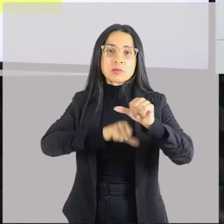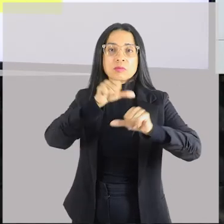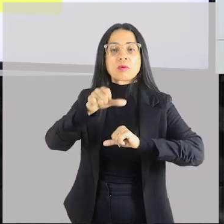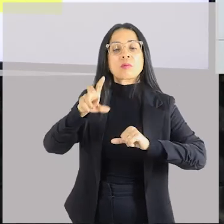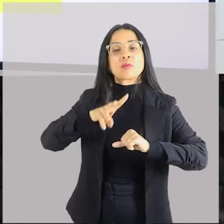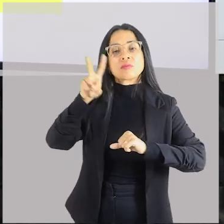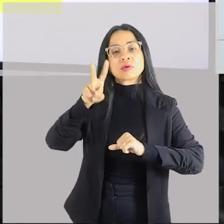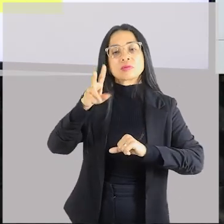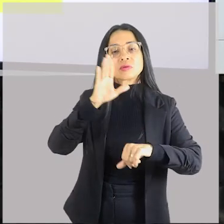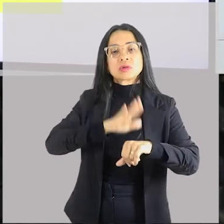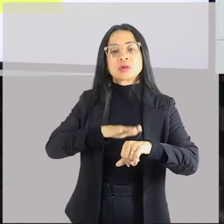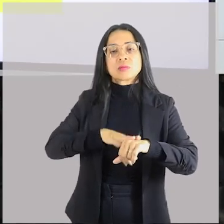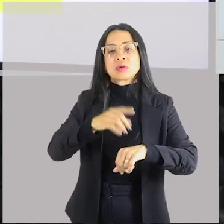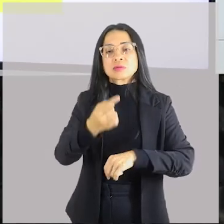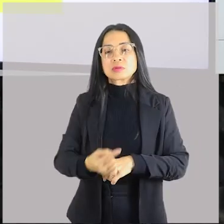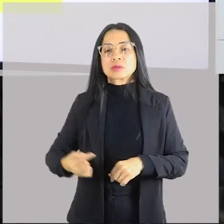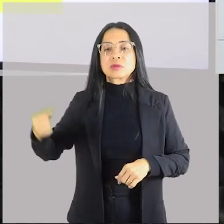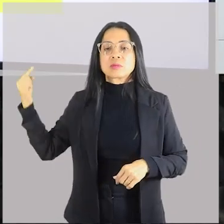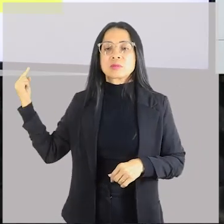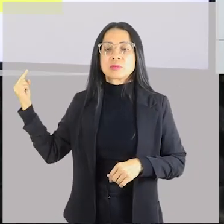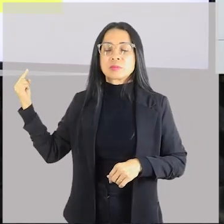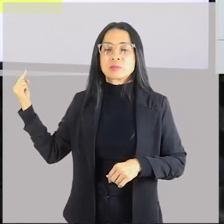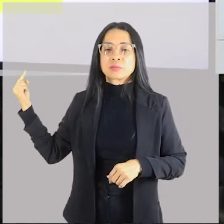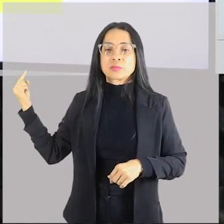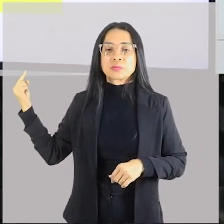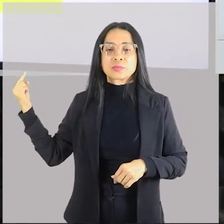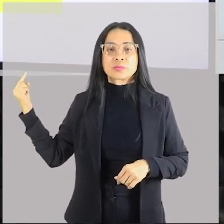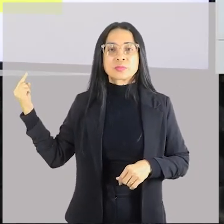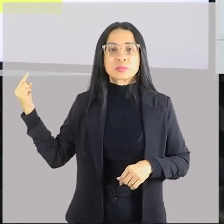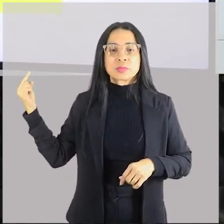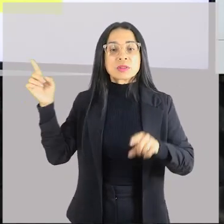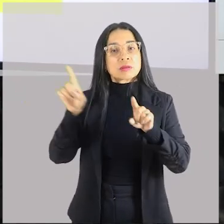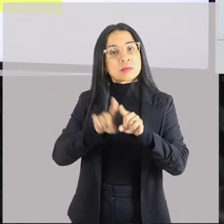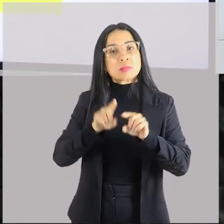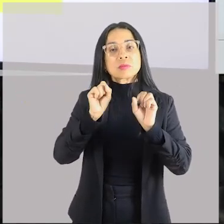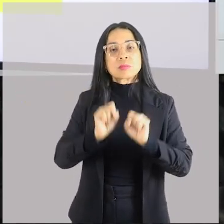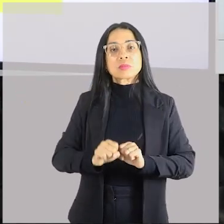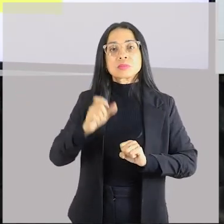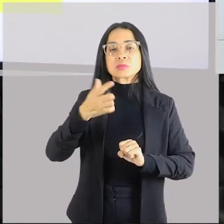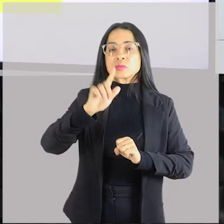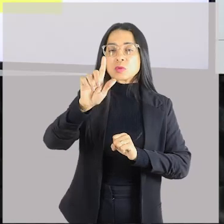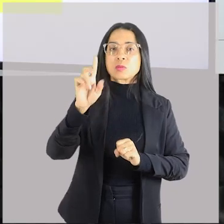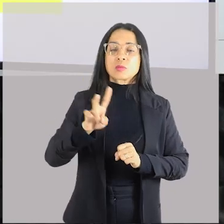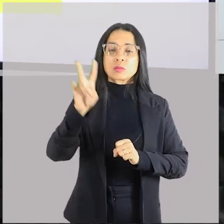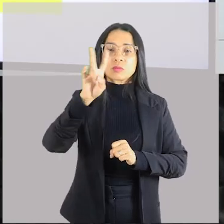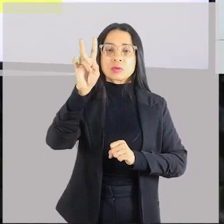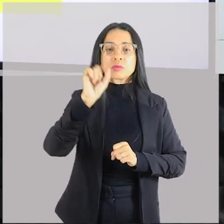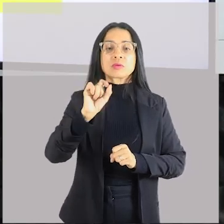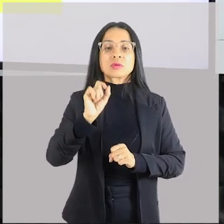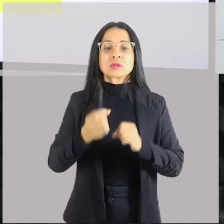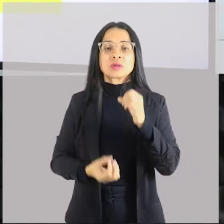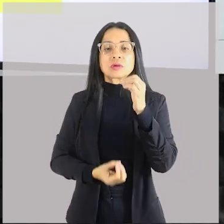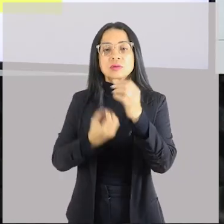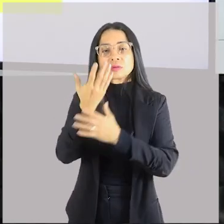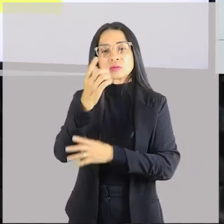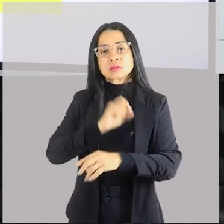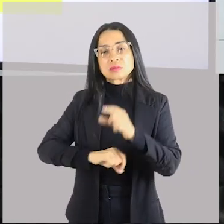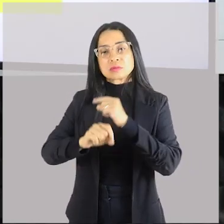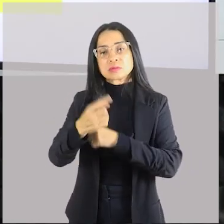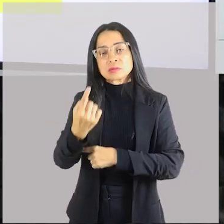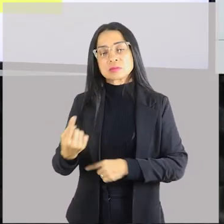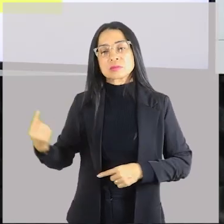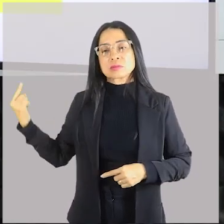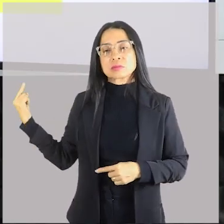ele é chamado de red made ou seja pronto é banal mas também pode ter um outro valor certo essa é a fonte do champ que talvez